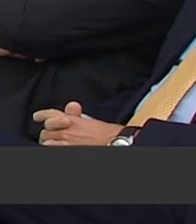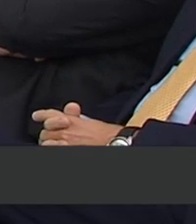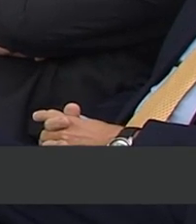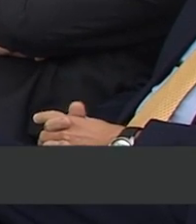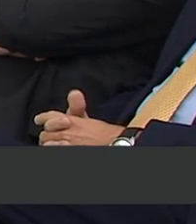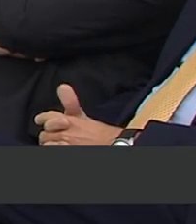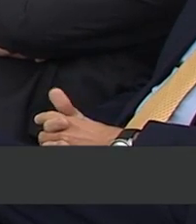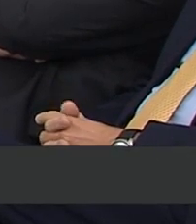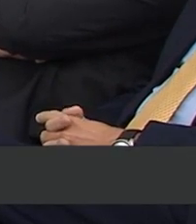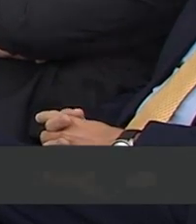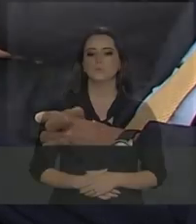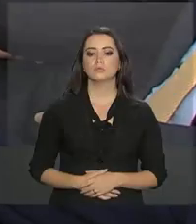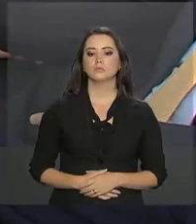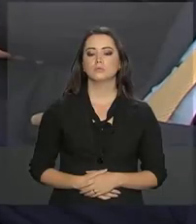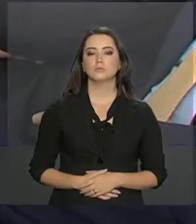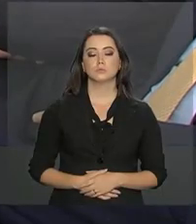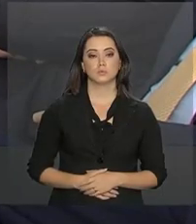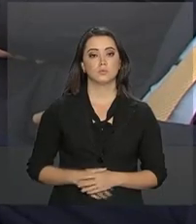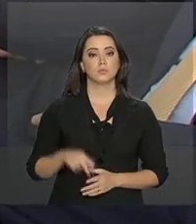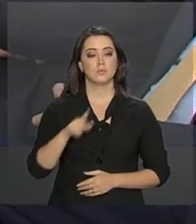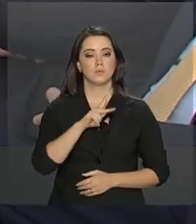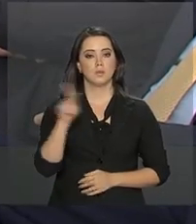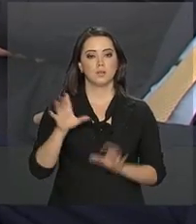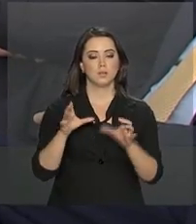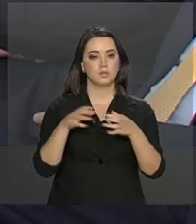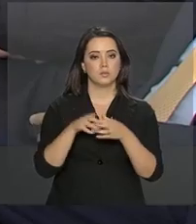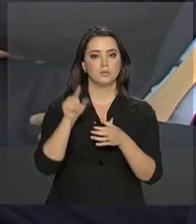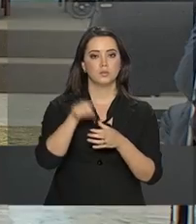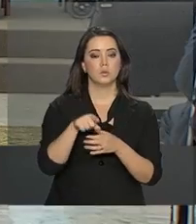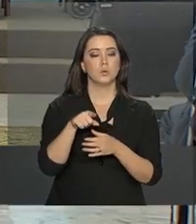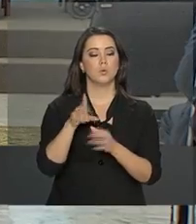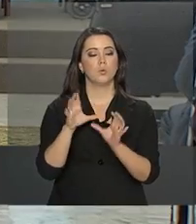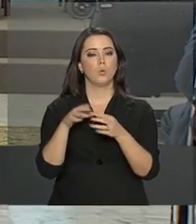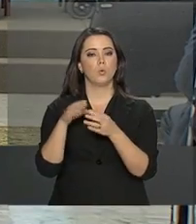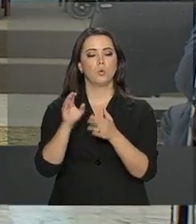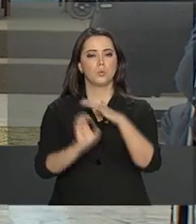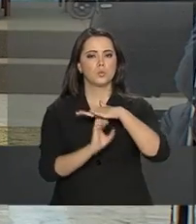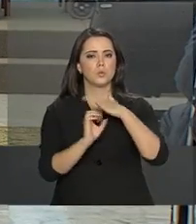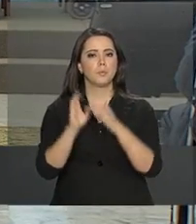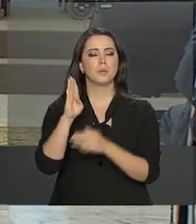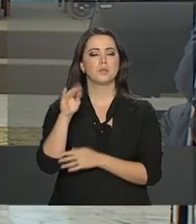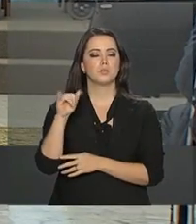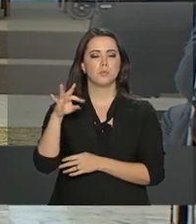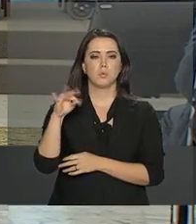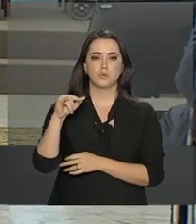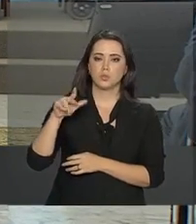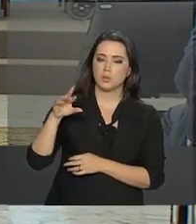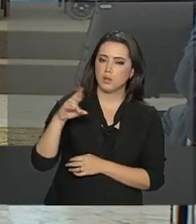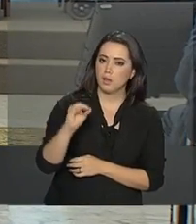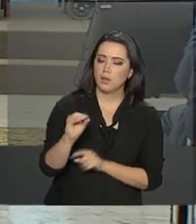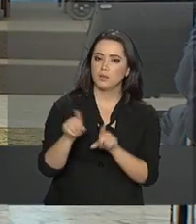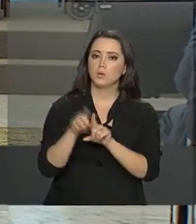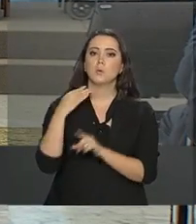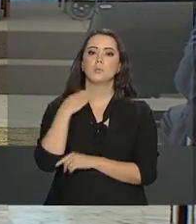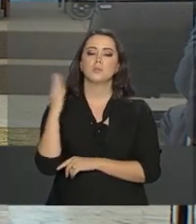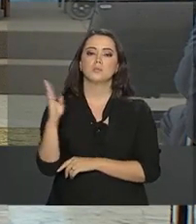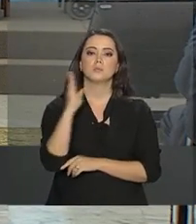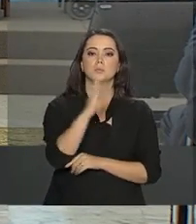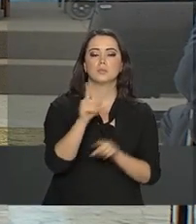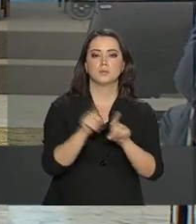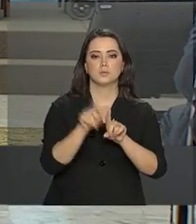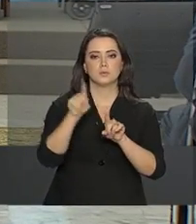Conselho de Administração do Grupo Boticário, o nosso representante do Banco do Brasil, a senhora representante da